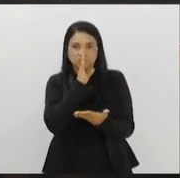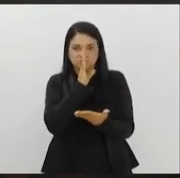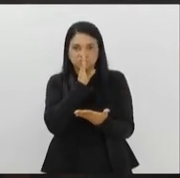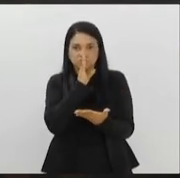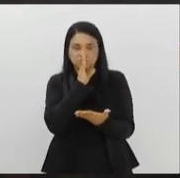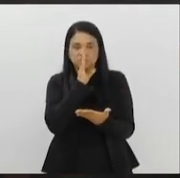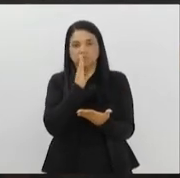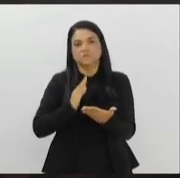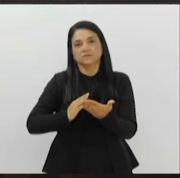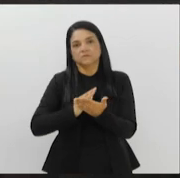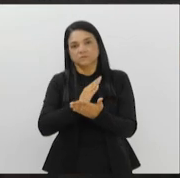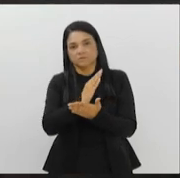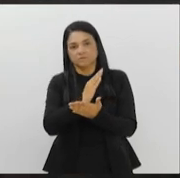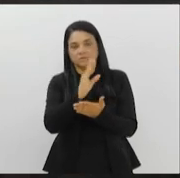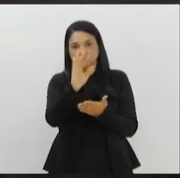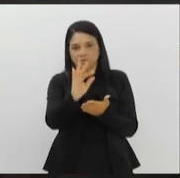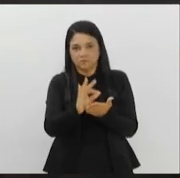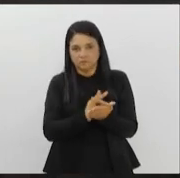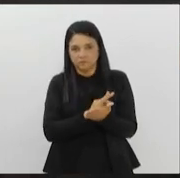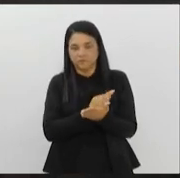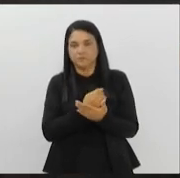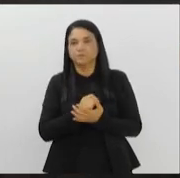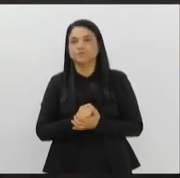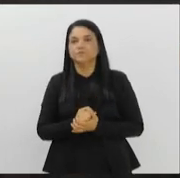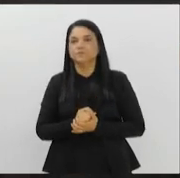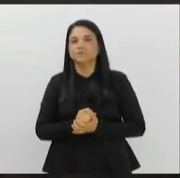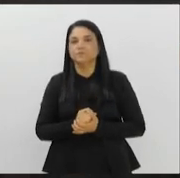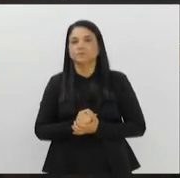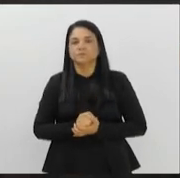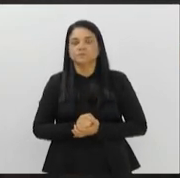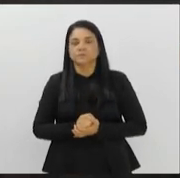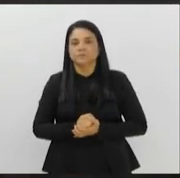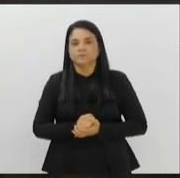estão. Aprovado, vai autógrafo.